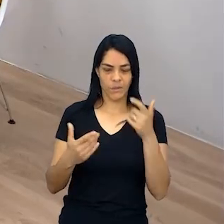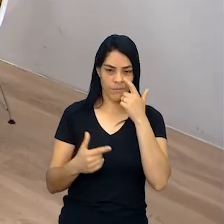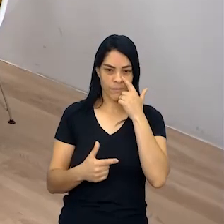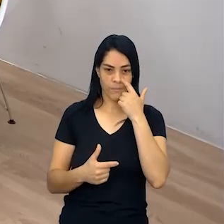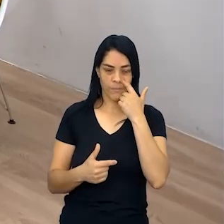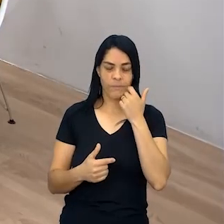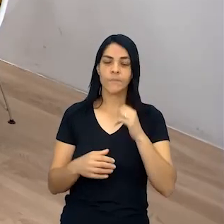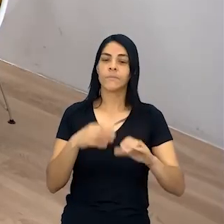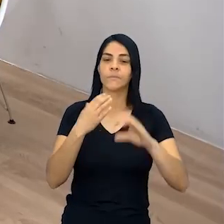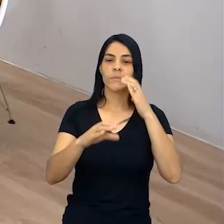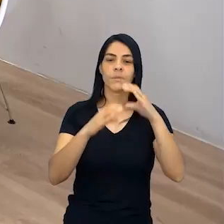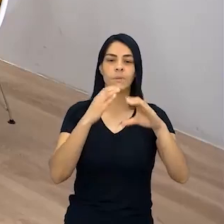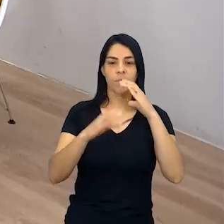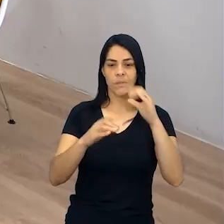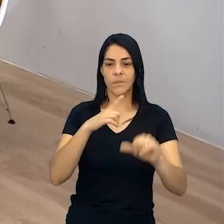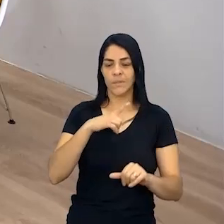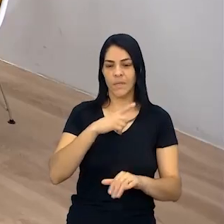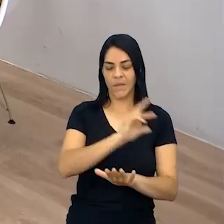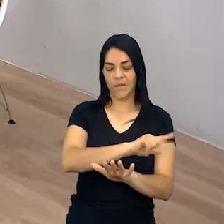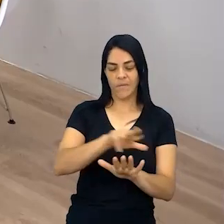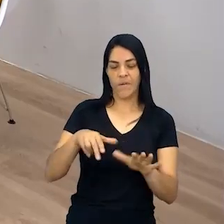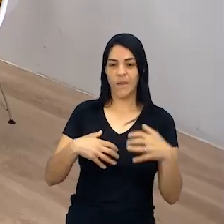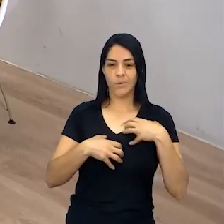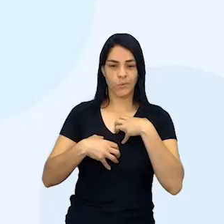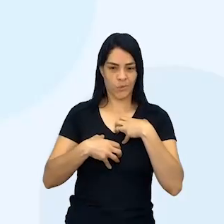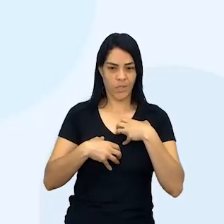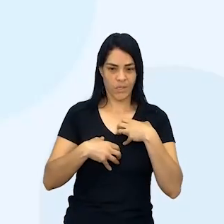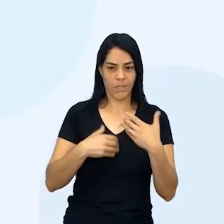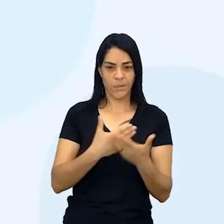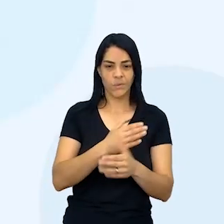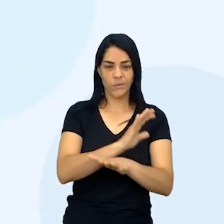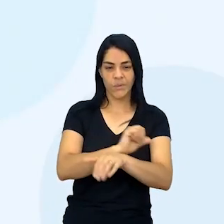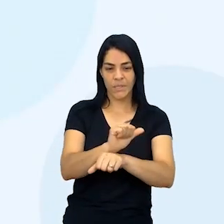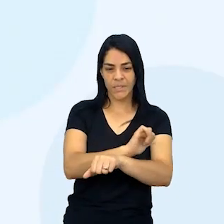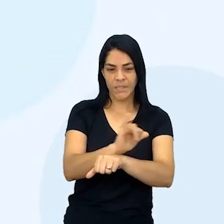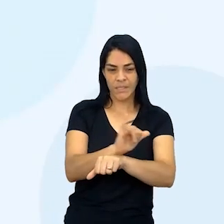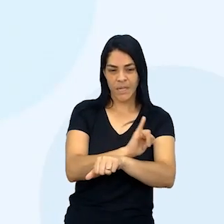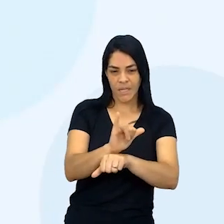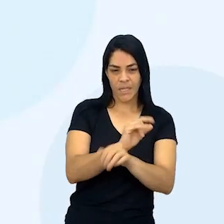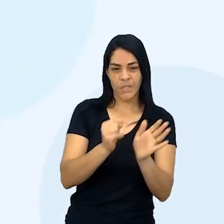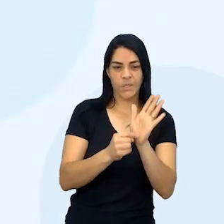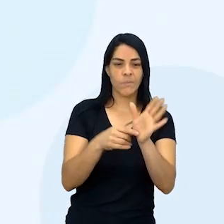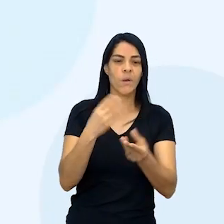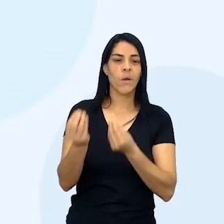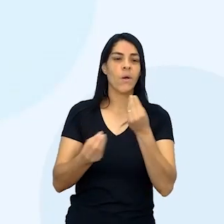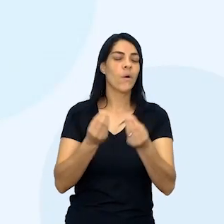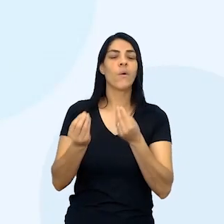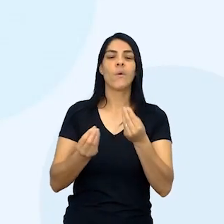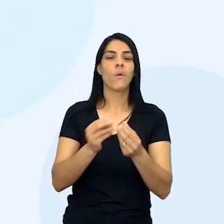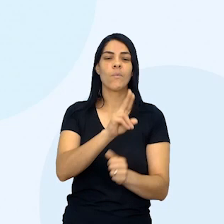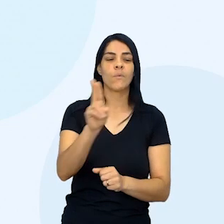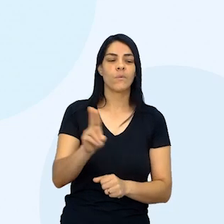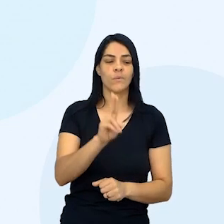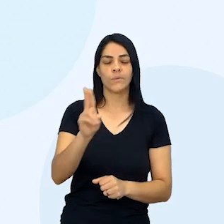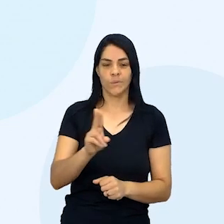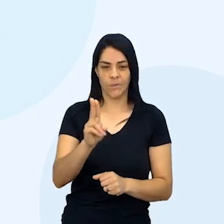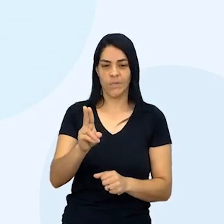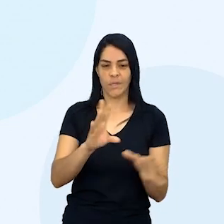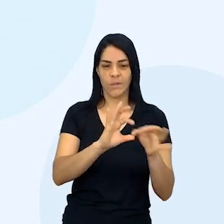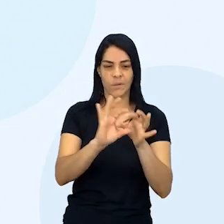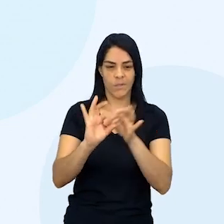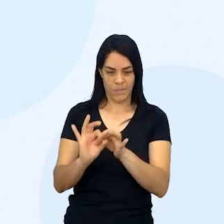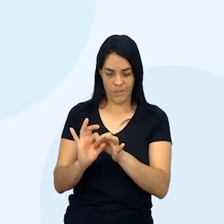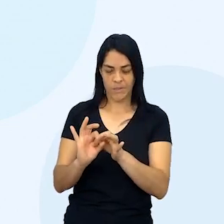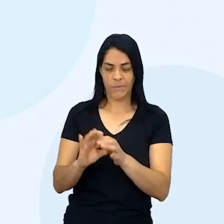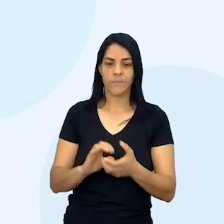comunicação alternativa, então, tem várias maneiras da gente trazer, não é isso? Como, então, a acessibilidade comunicativa pode ser utilizada ao contexto da educação